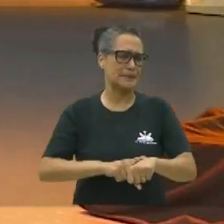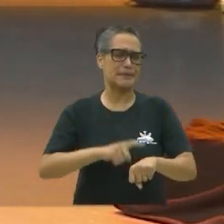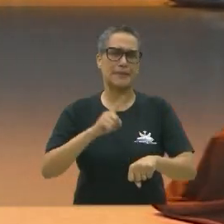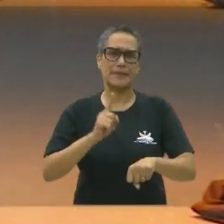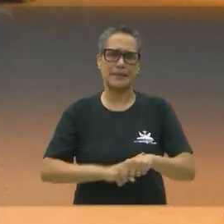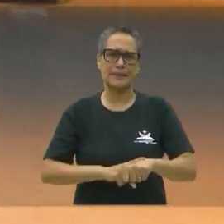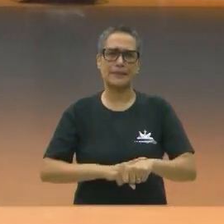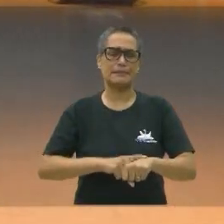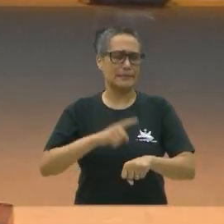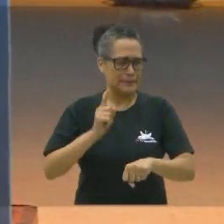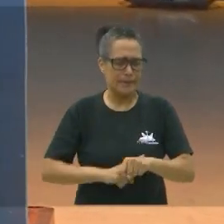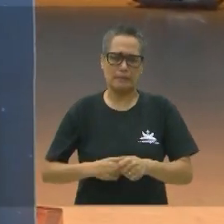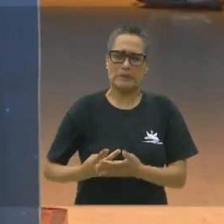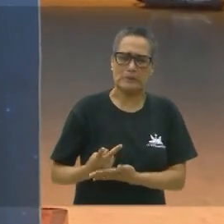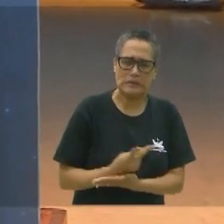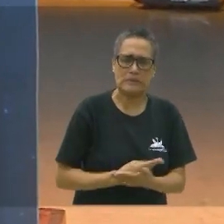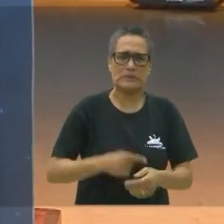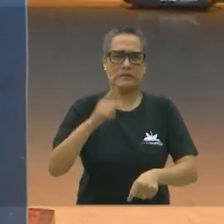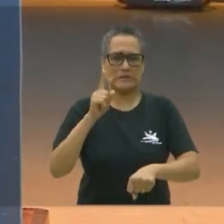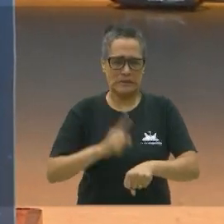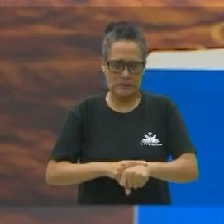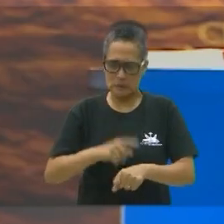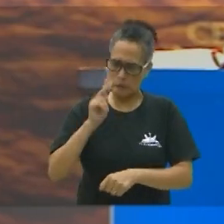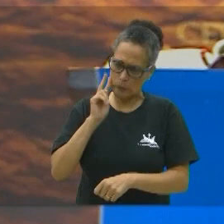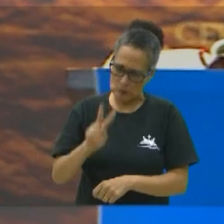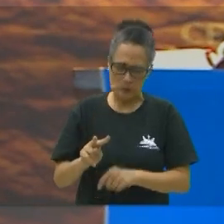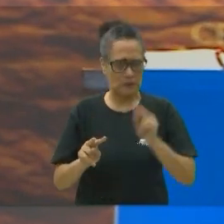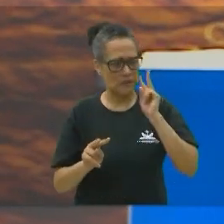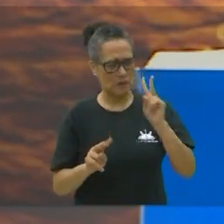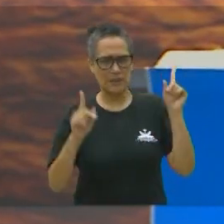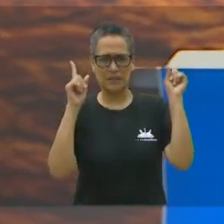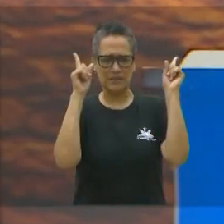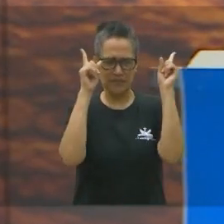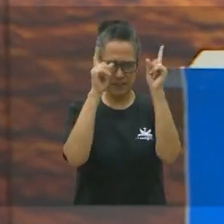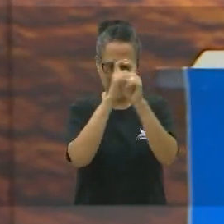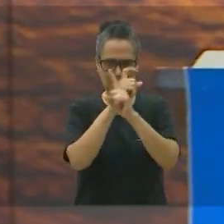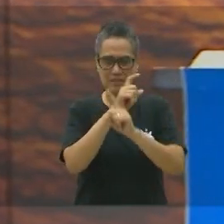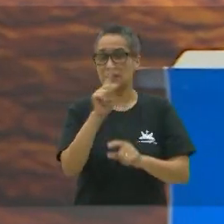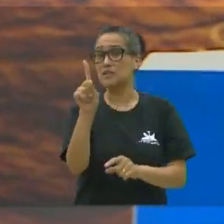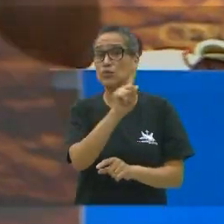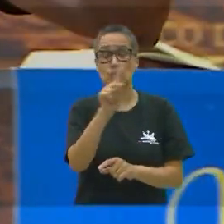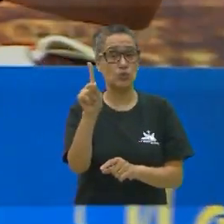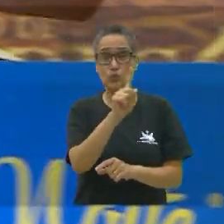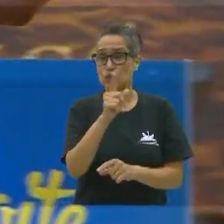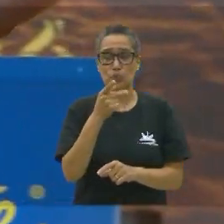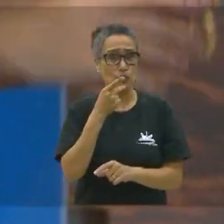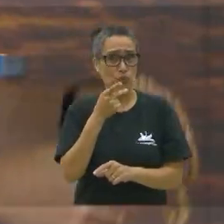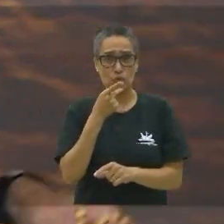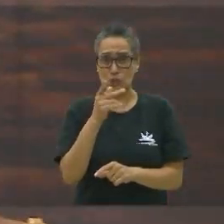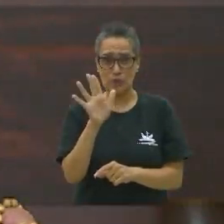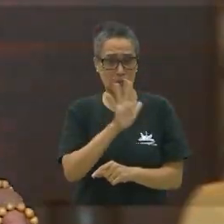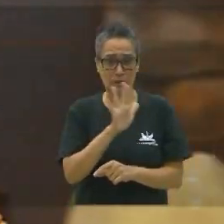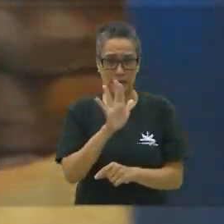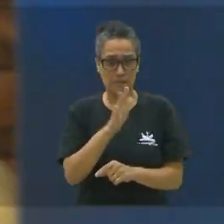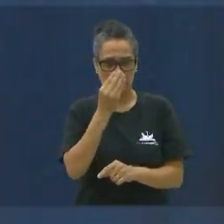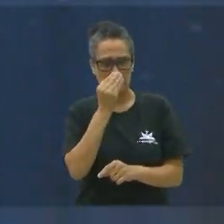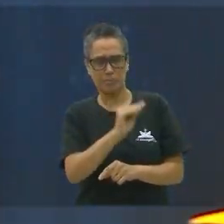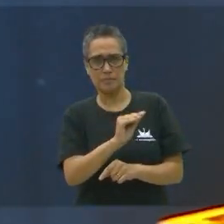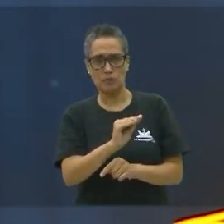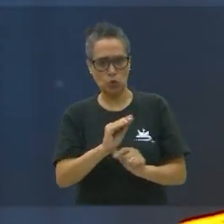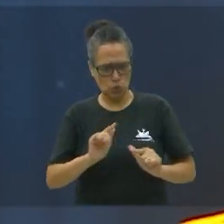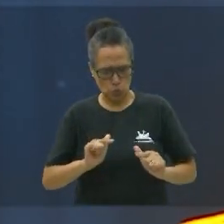de tempo, olhando as dificuldades da gente. Pelo amor de Deus, eu não estou desmerecendo a luta de ninguém,